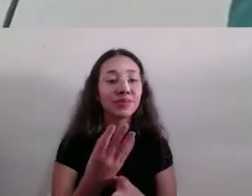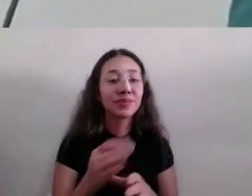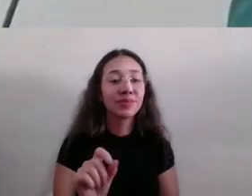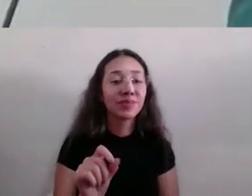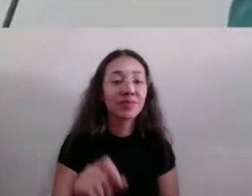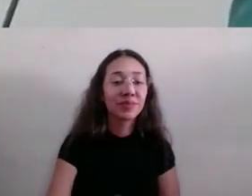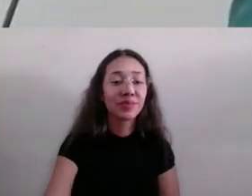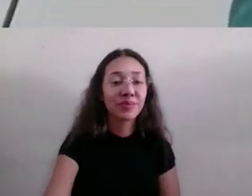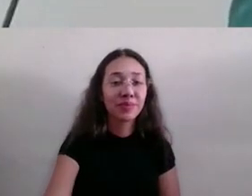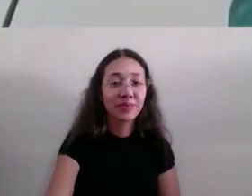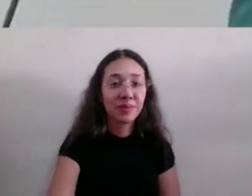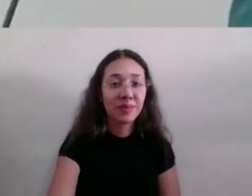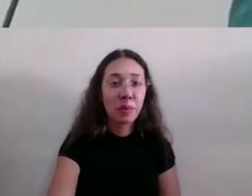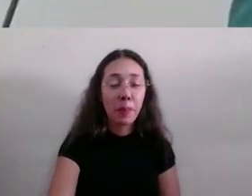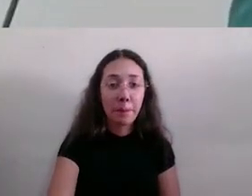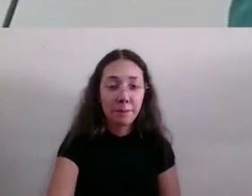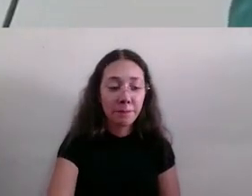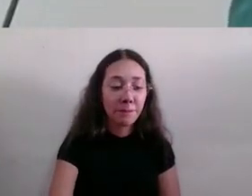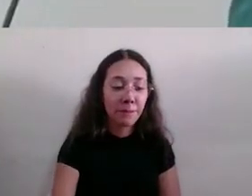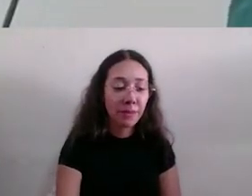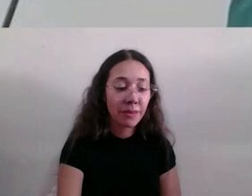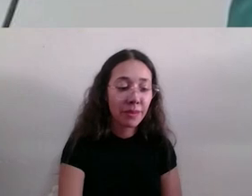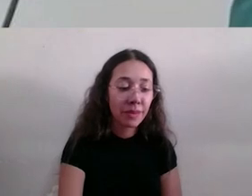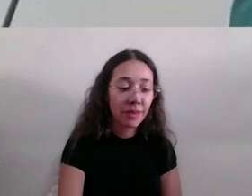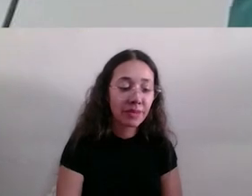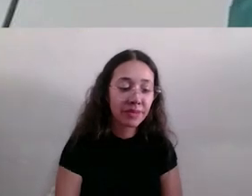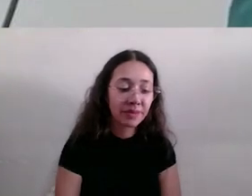de Justiça 4.0, vai trazer uma